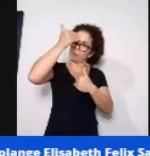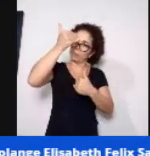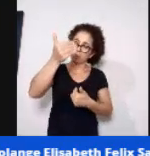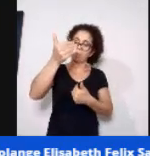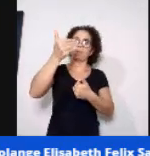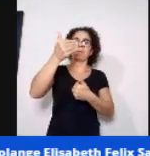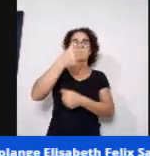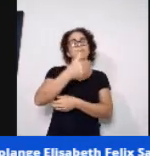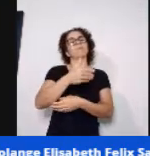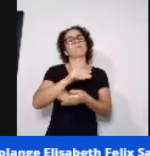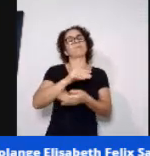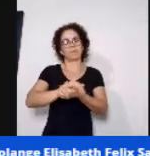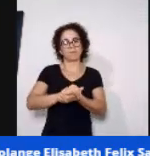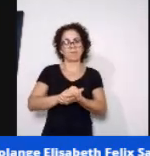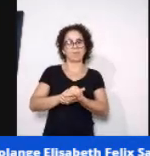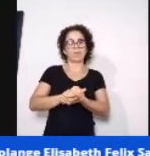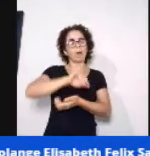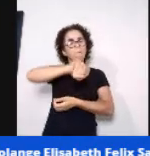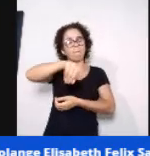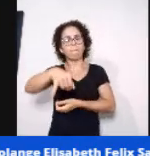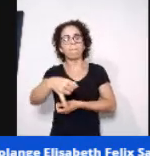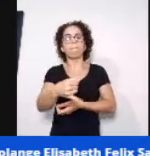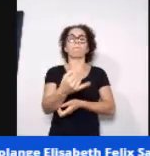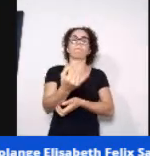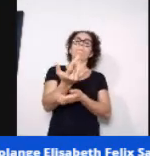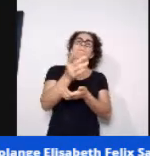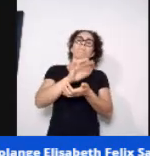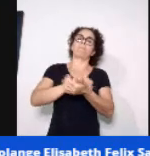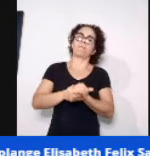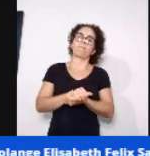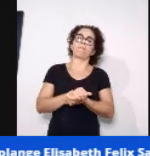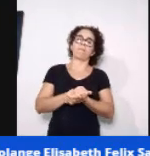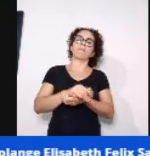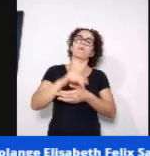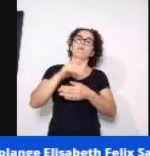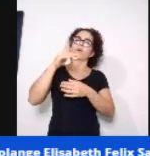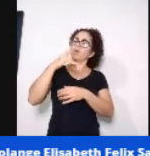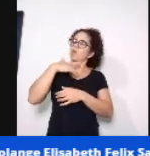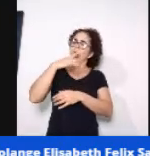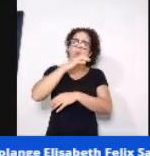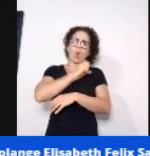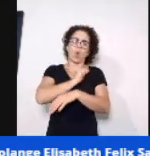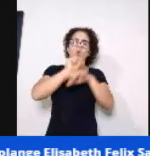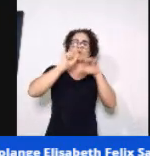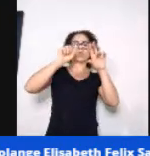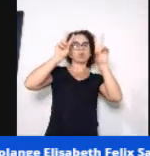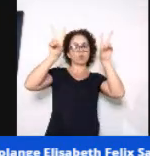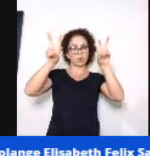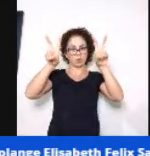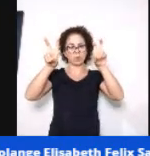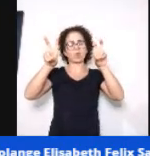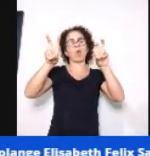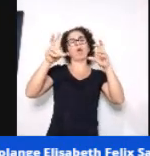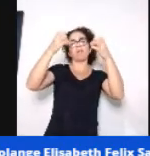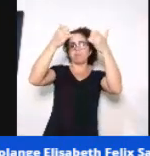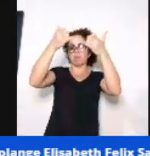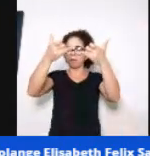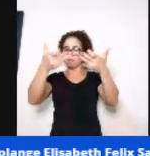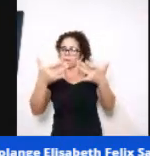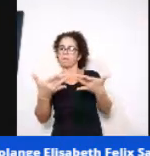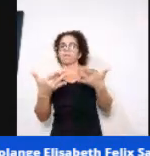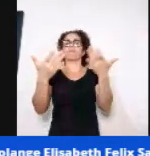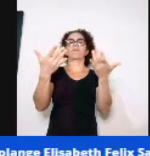oportunidade, estou muito feliz, adoro levar essa temática, tenho estudado um pouco mais, já fiz treinamento sobre